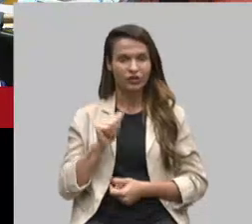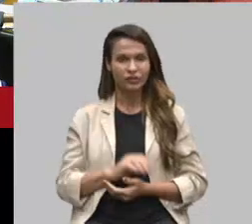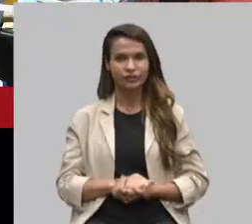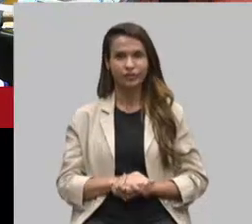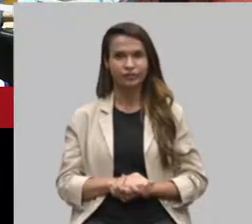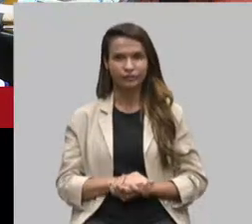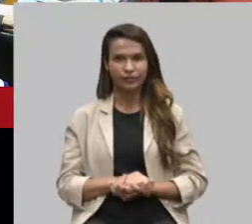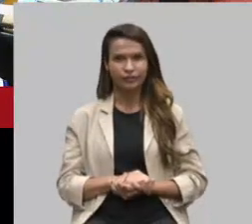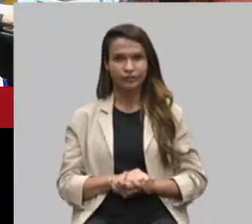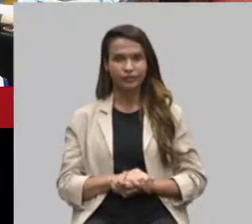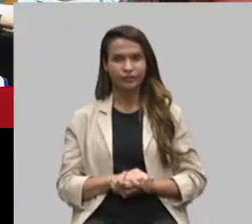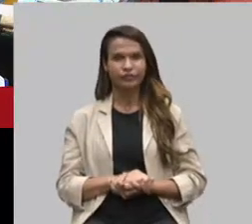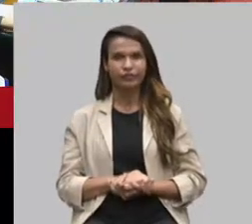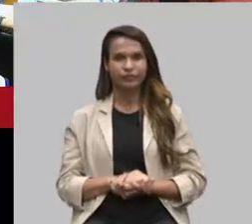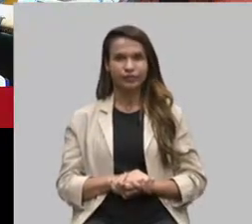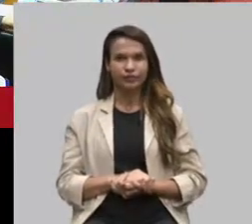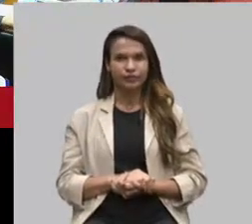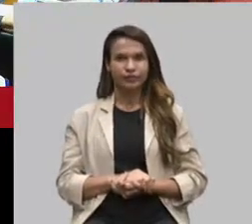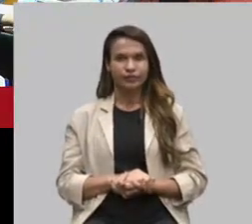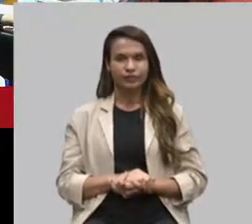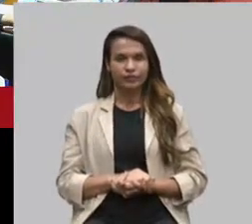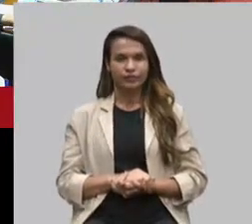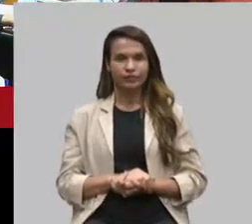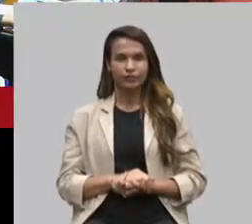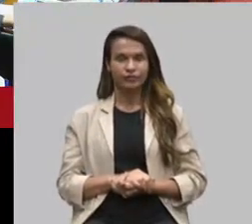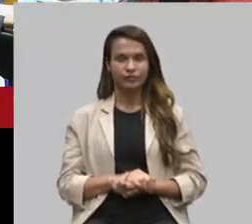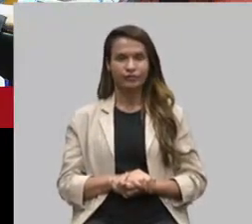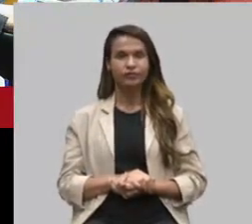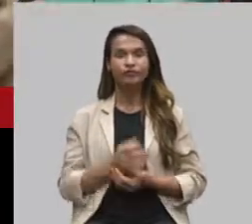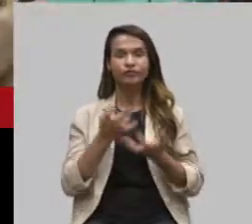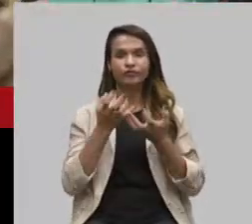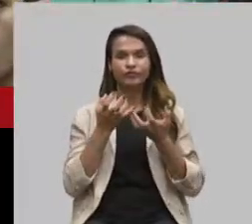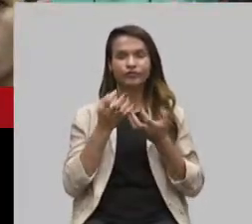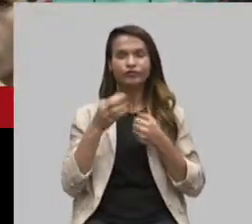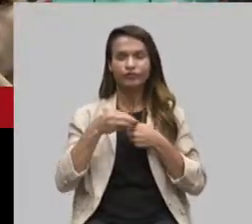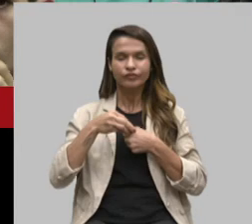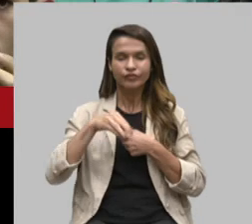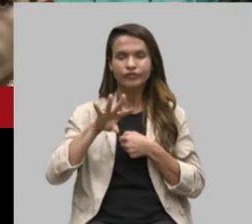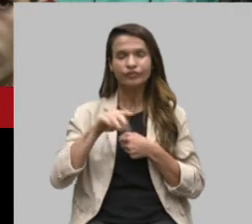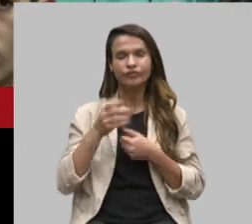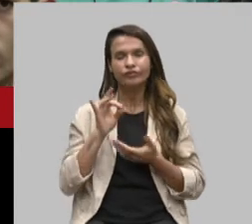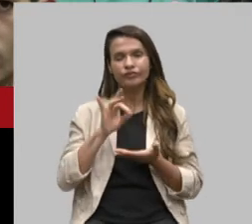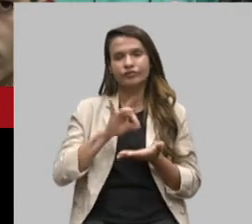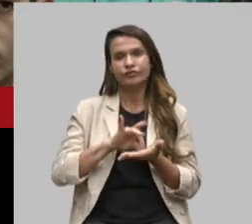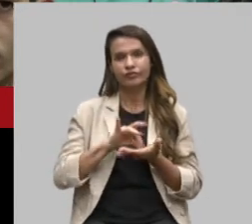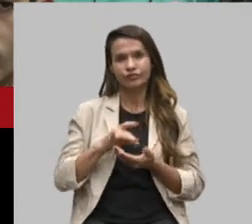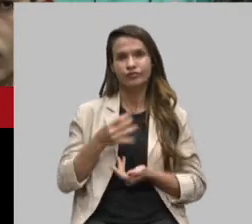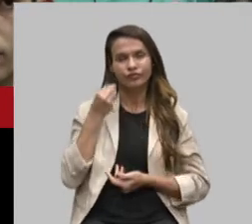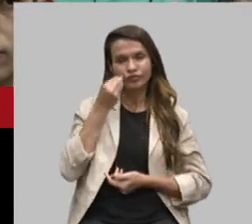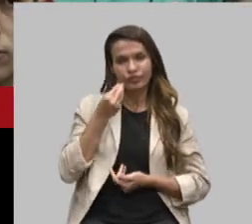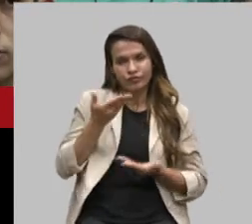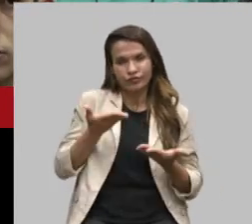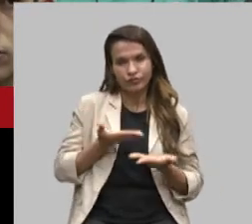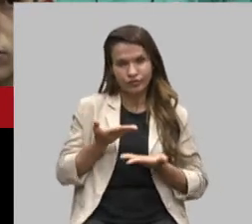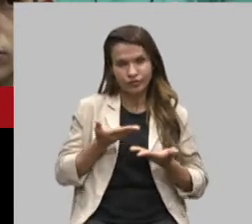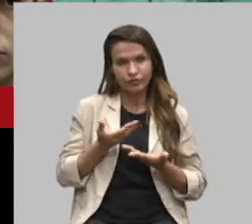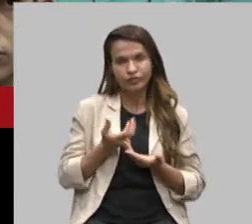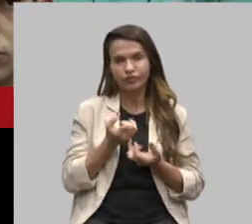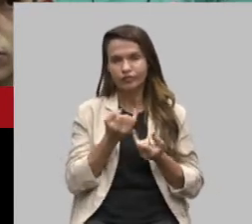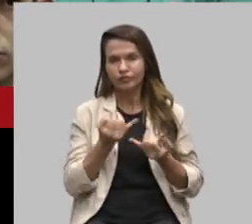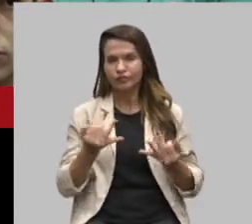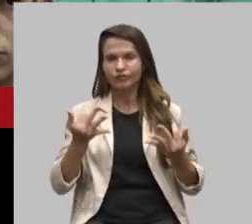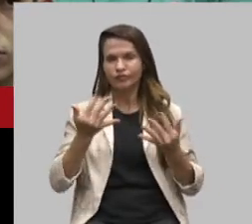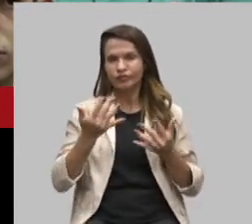nascimento de Moraes sou de Chapada Gaúcha e eu queria trazer um pouco sobre a realidade que a gente está vivendo agora em que muitas situações